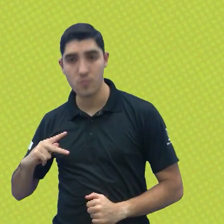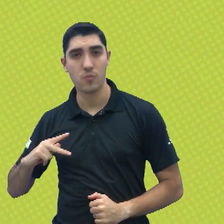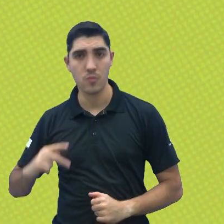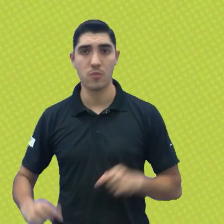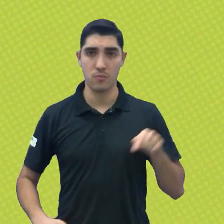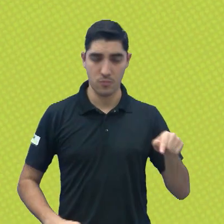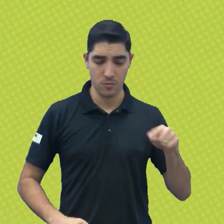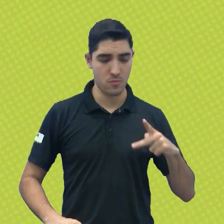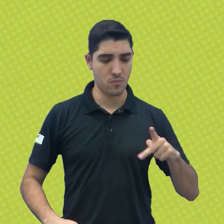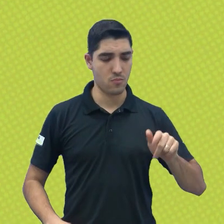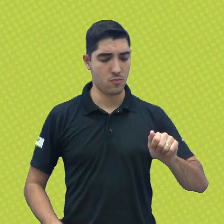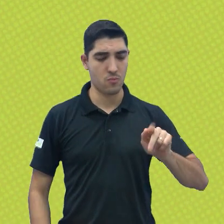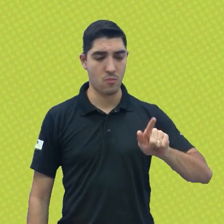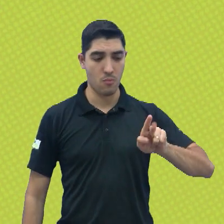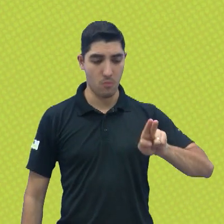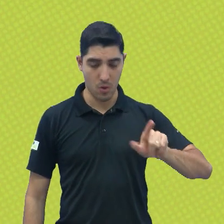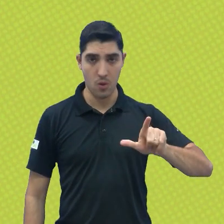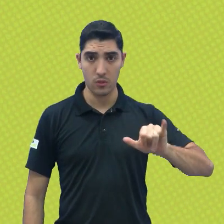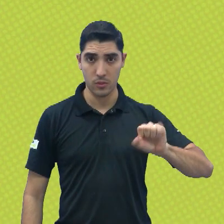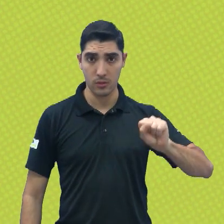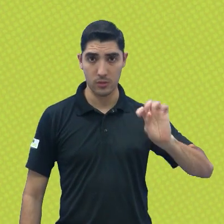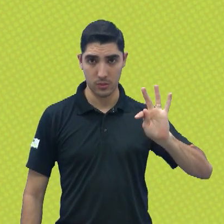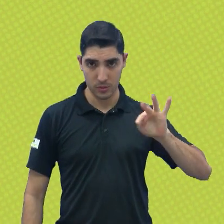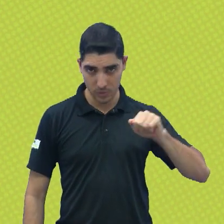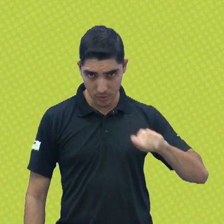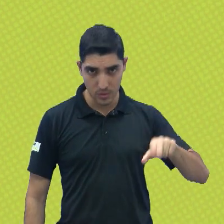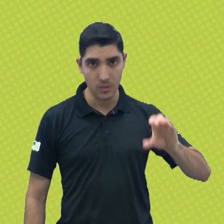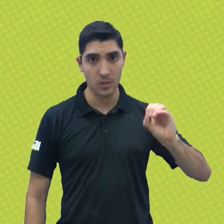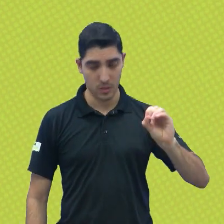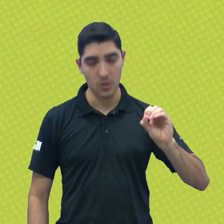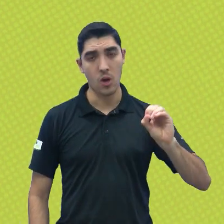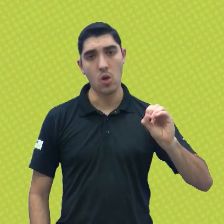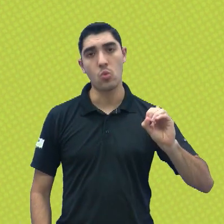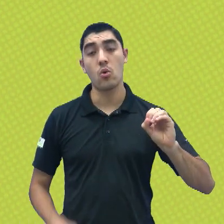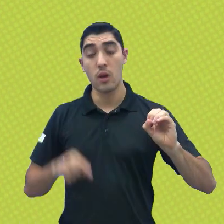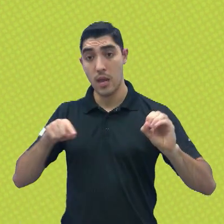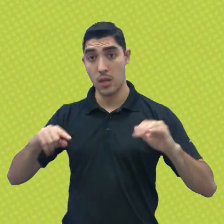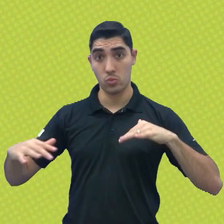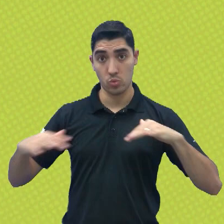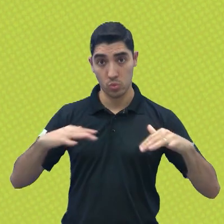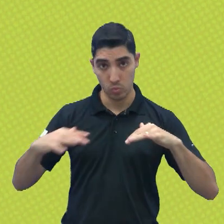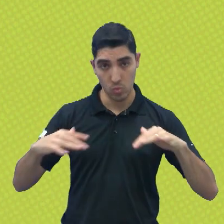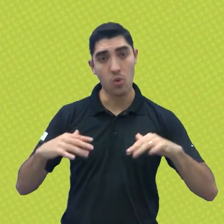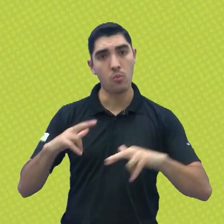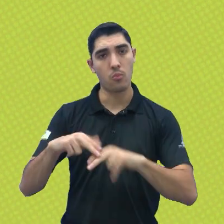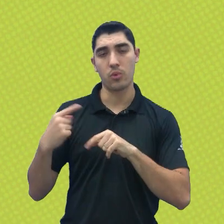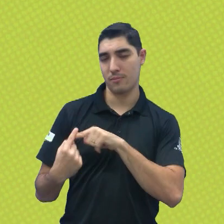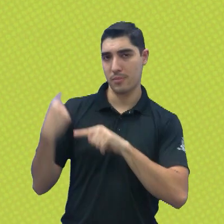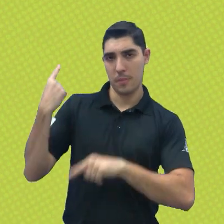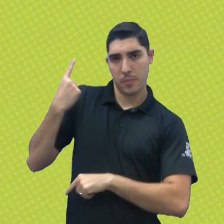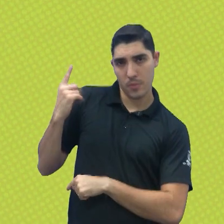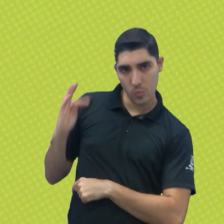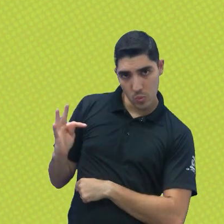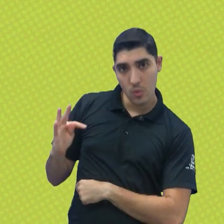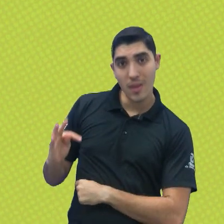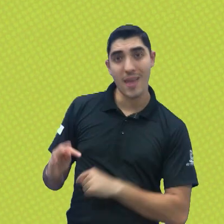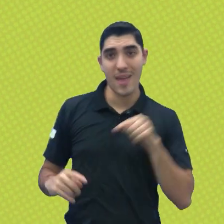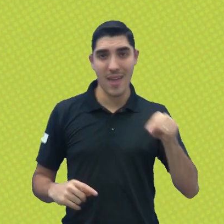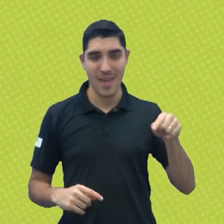Boim, em São Paulo. O primeiro, o Pinheiros era o líder naquela oportunidade, no final do primeiro turno, contra o 8º, que era o